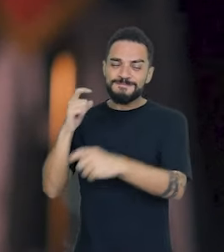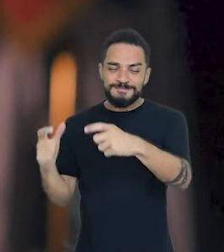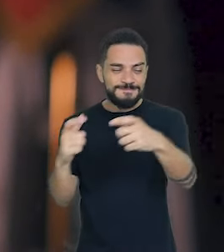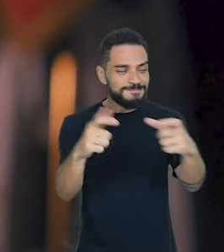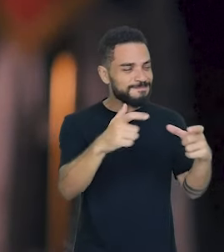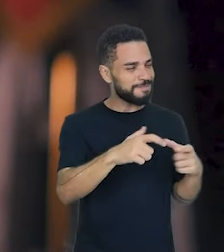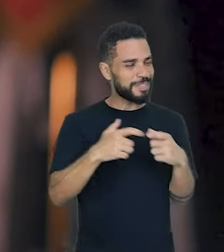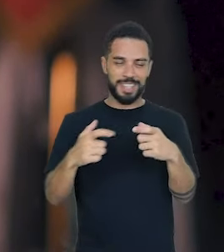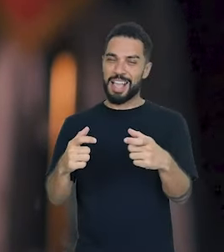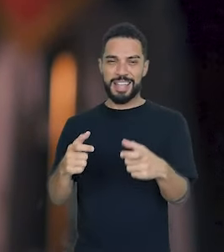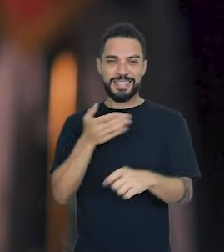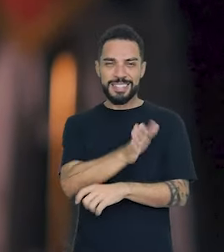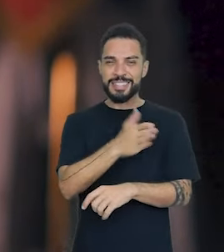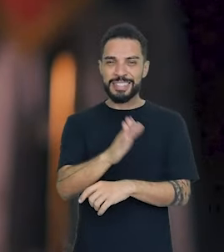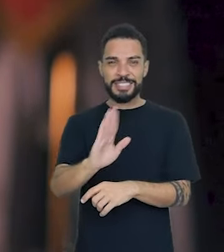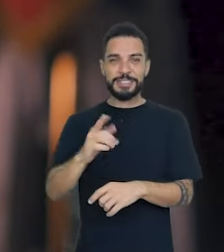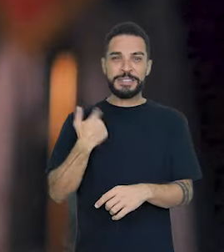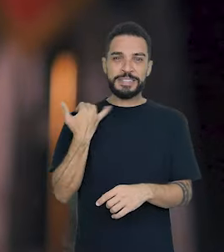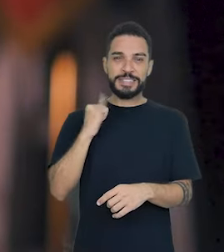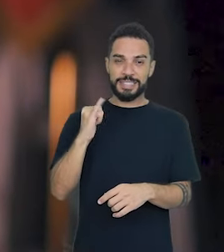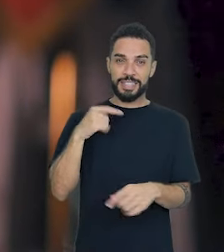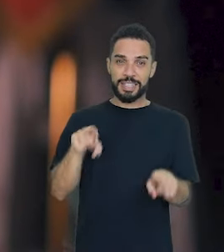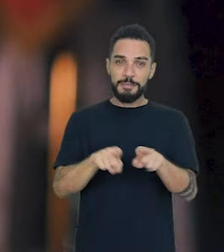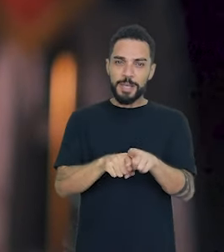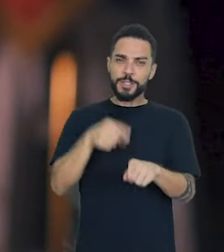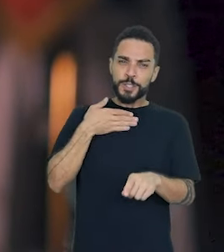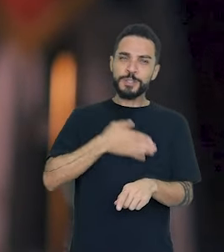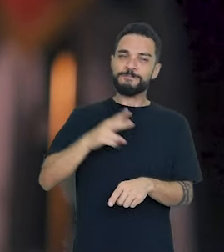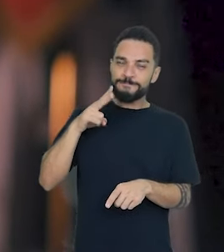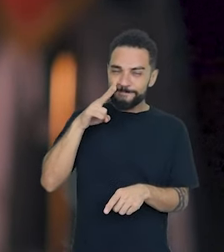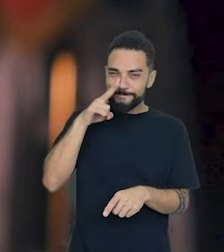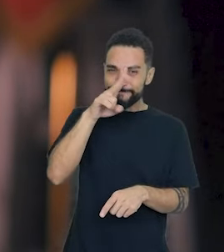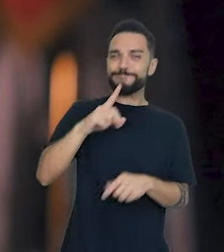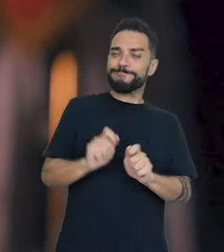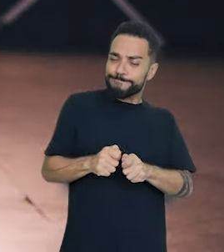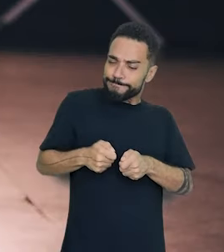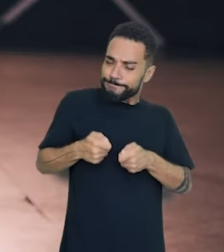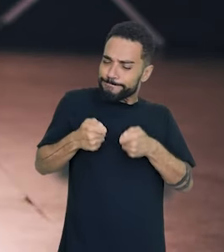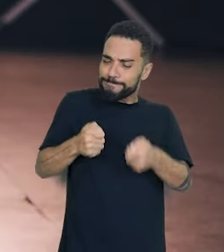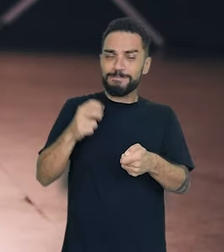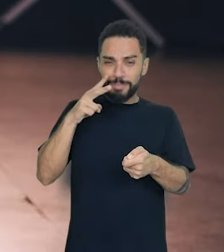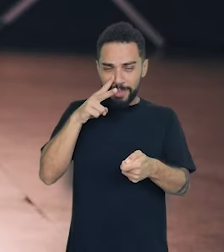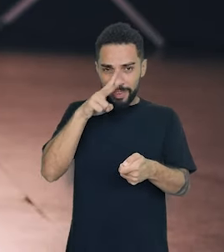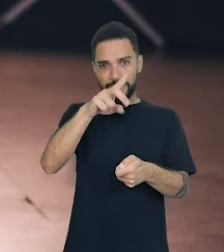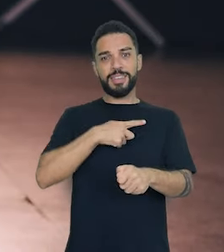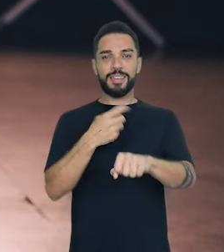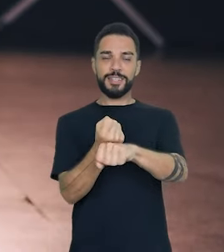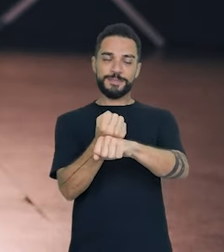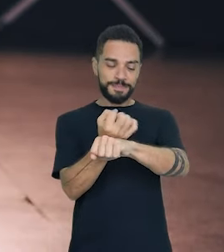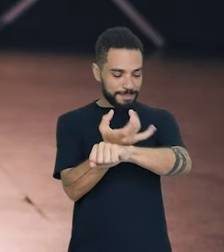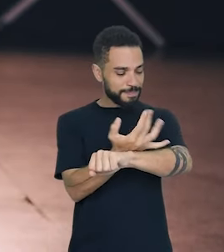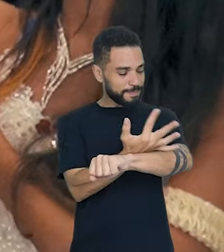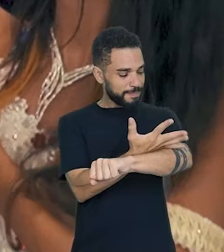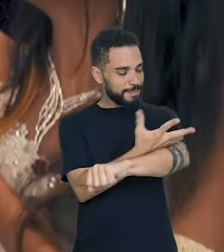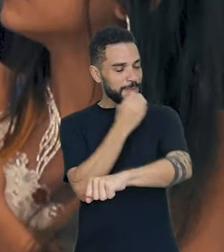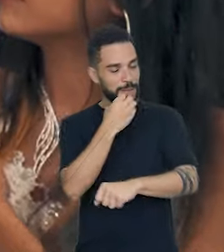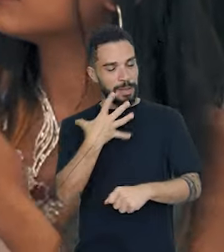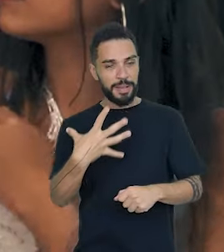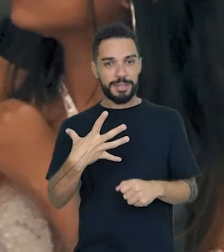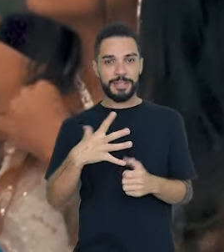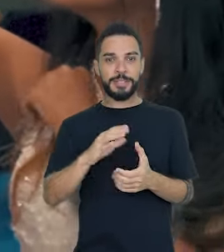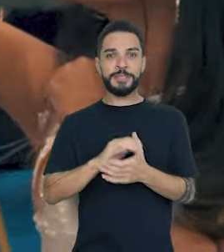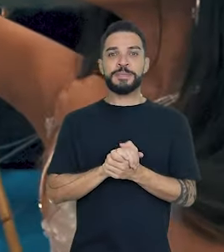carnaval. E quando eles vão representar o Bailando, porque eles vão com garra representar o Bailando. Isso para mim é emocionante e gratificante. É